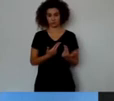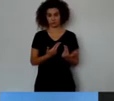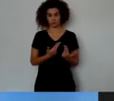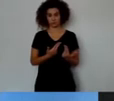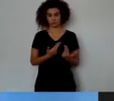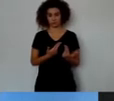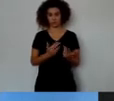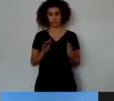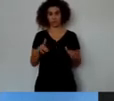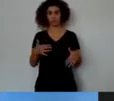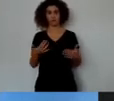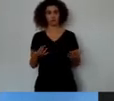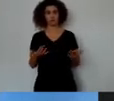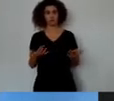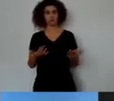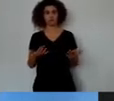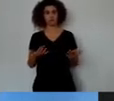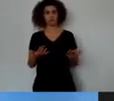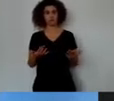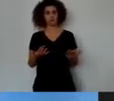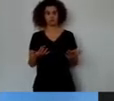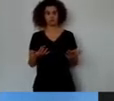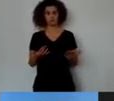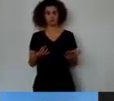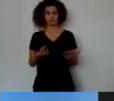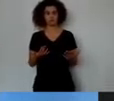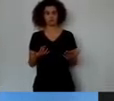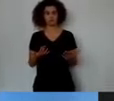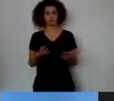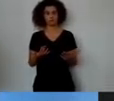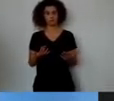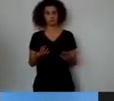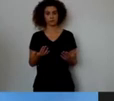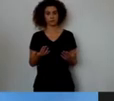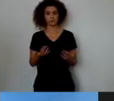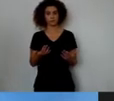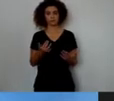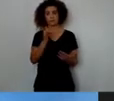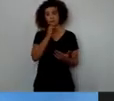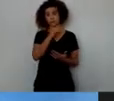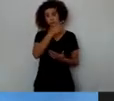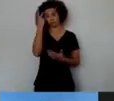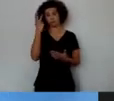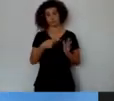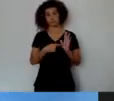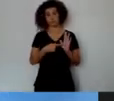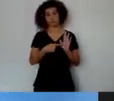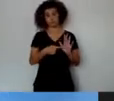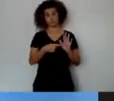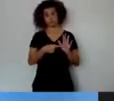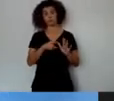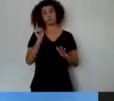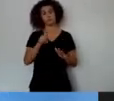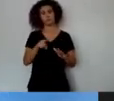ladrão, é isso, é aquilo, então eu já sei o que esperar quando uma pessoa negra, né, aparece aqui na minha frente. Isso é muito problemático. E aí, talvez,